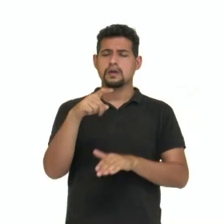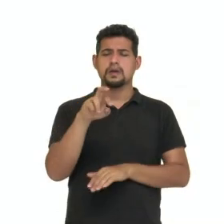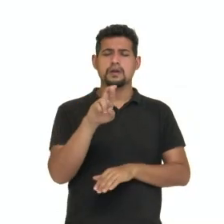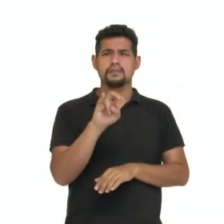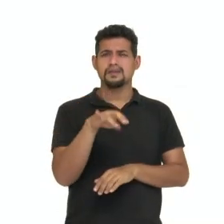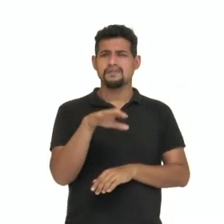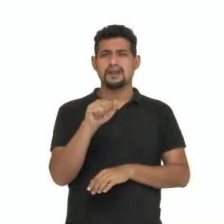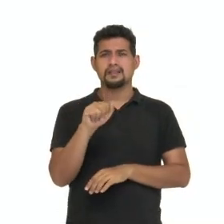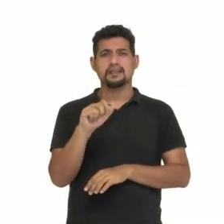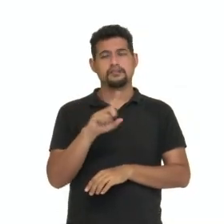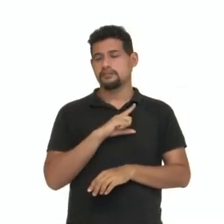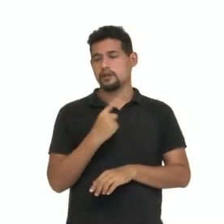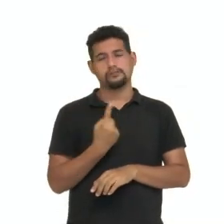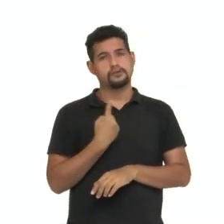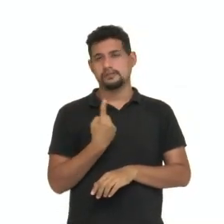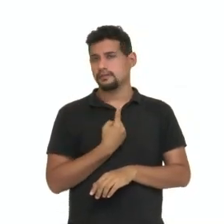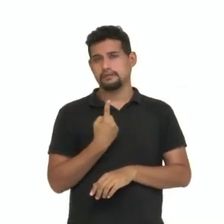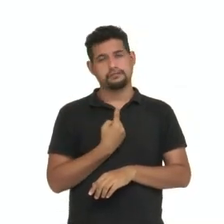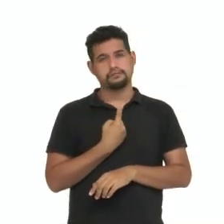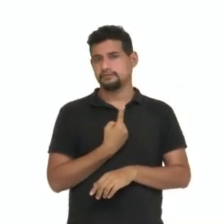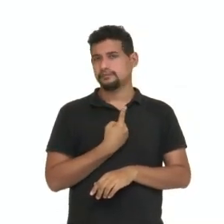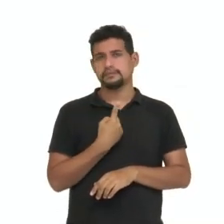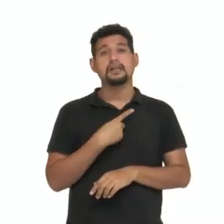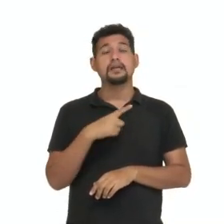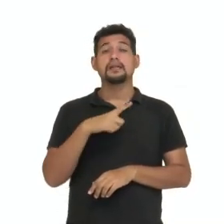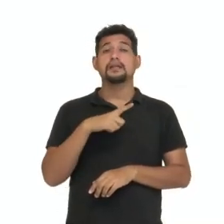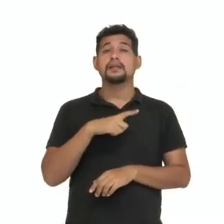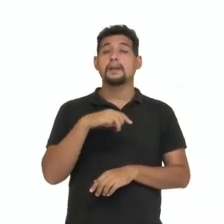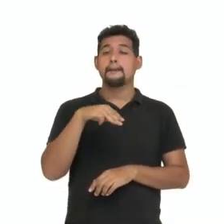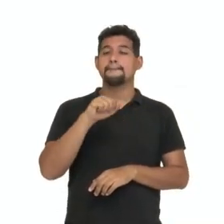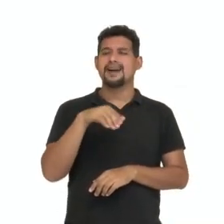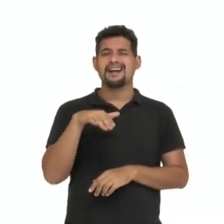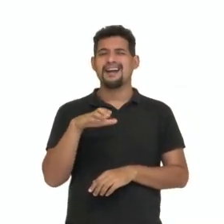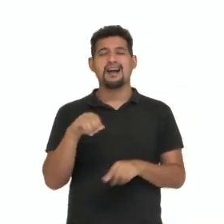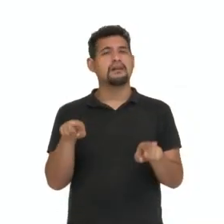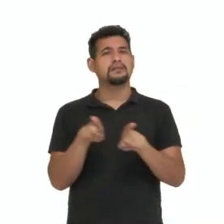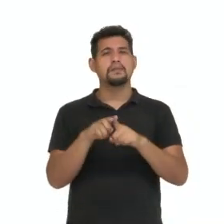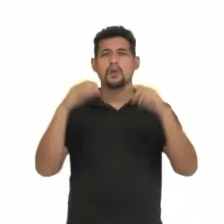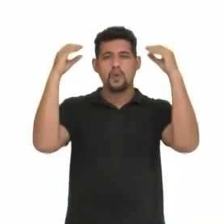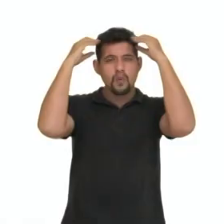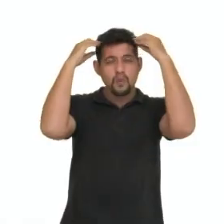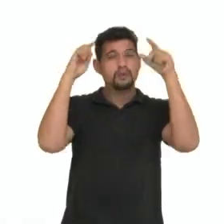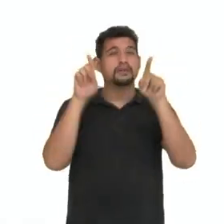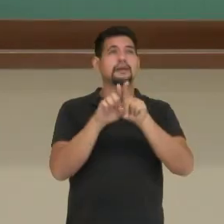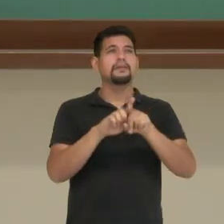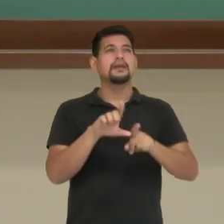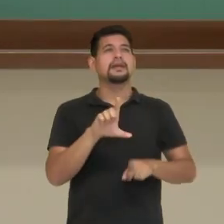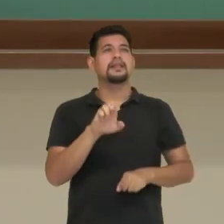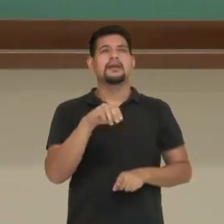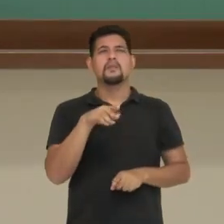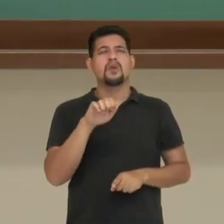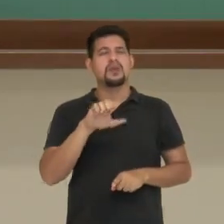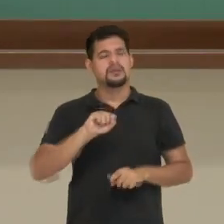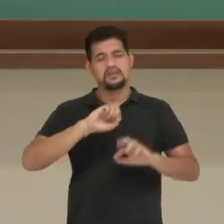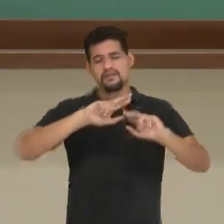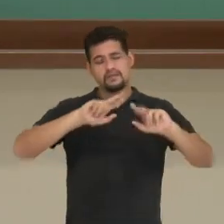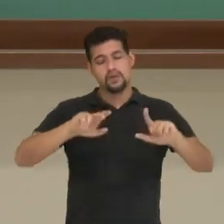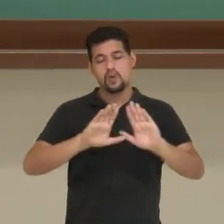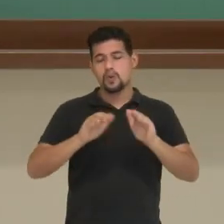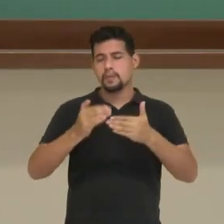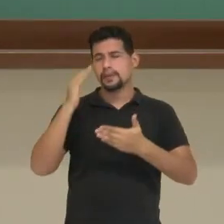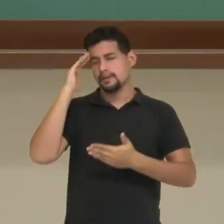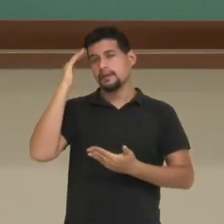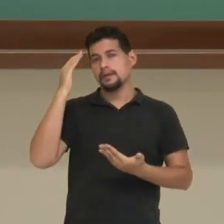não estamos sozinhos, né? Tem os macacos, os símios, os lêmures também junto conosco nesse grupo